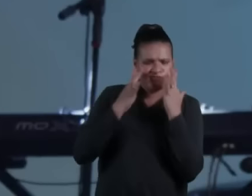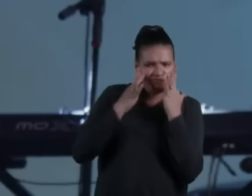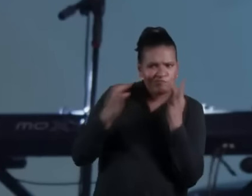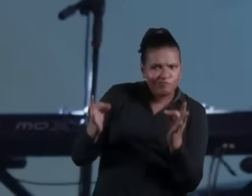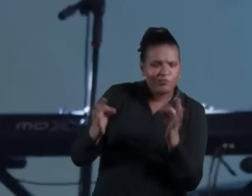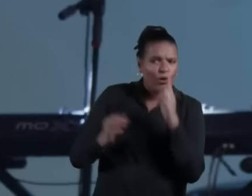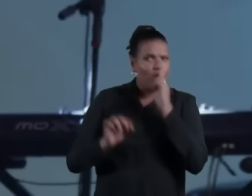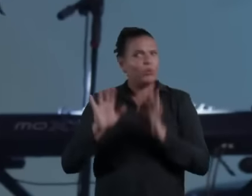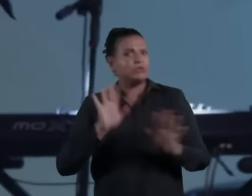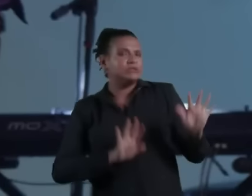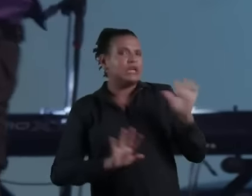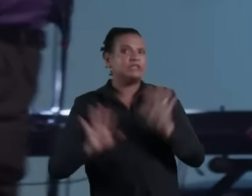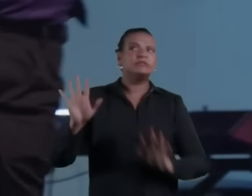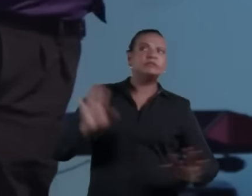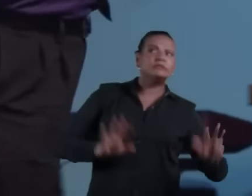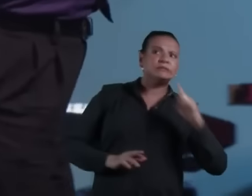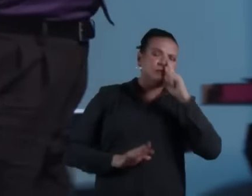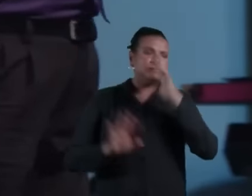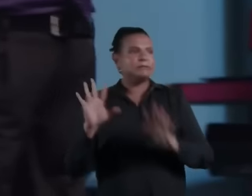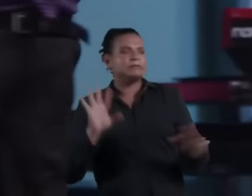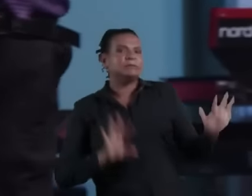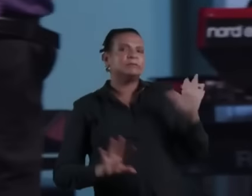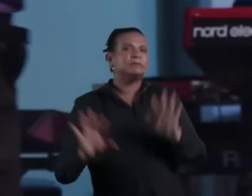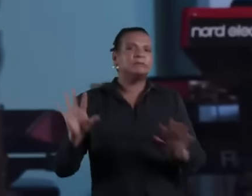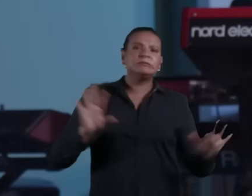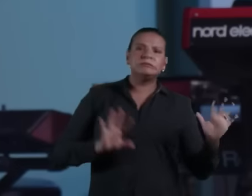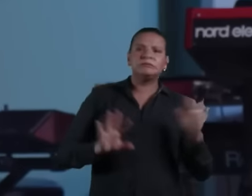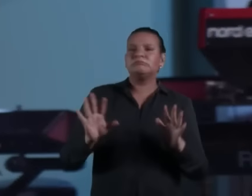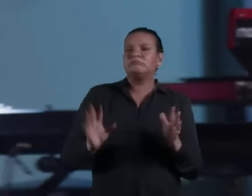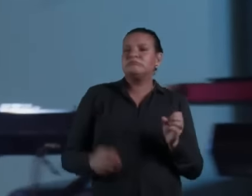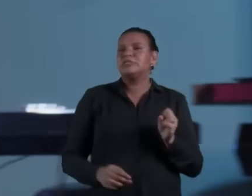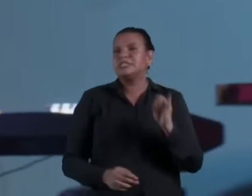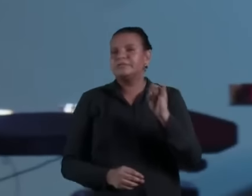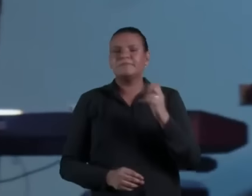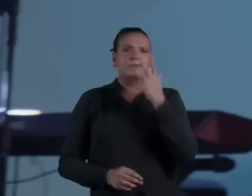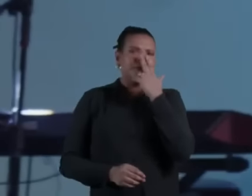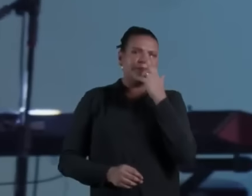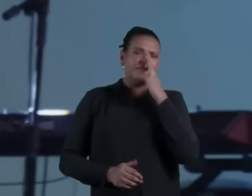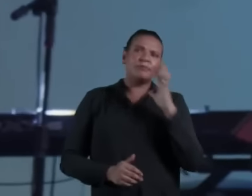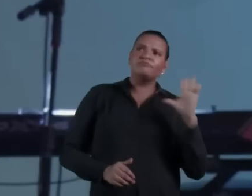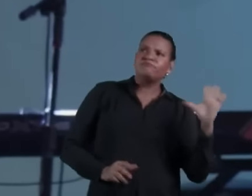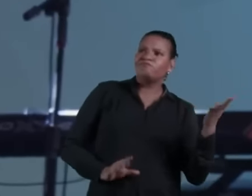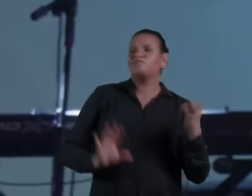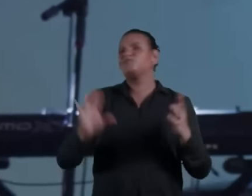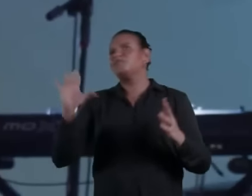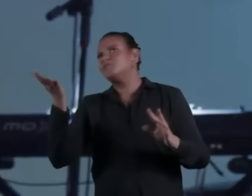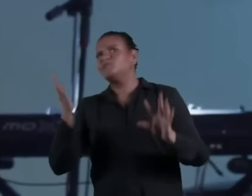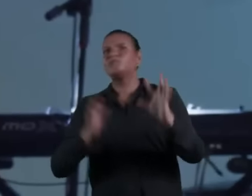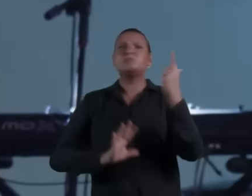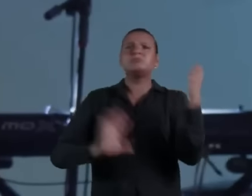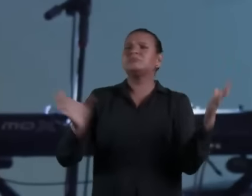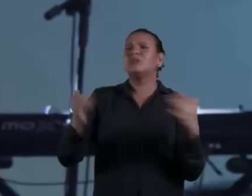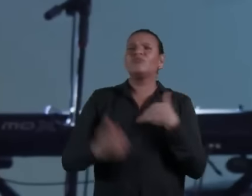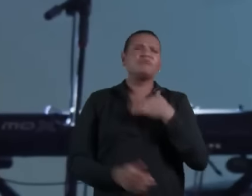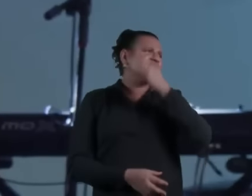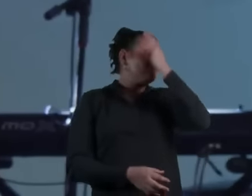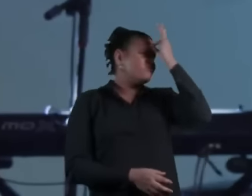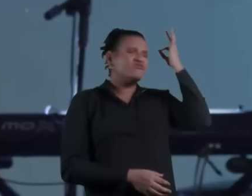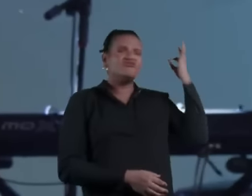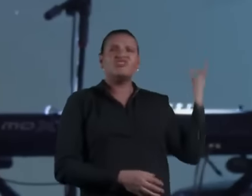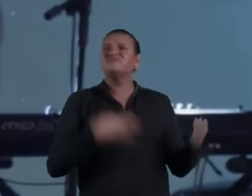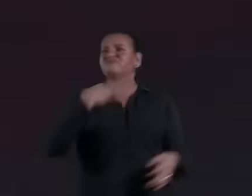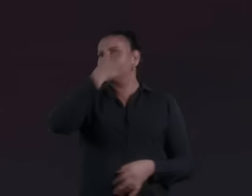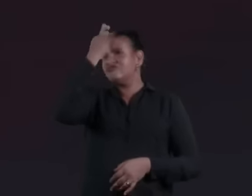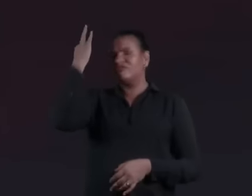entendimento eu não vou estar ingênuo diante das circunstâncias que estão acontecendo porque